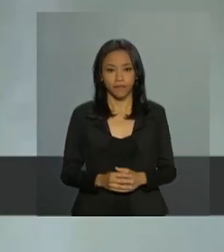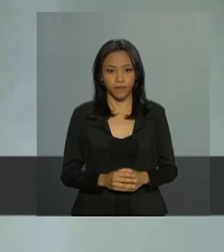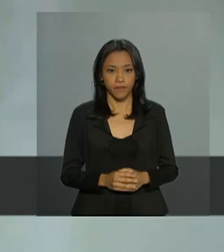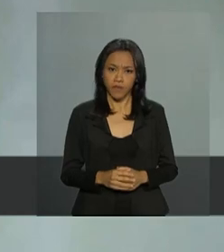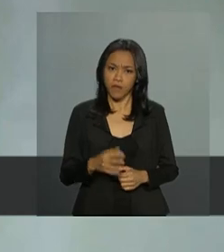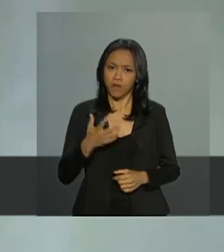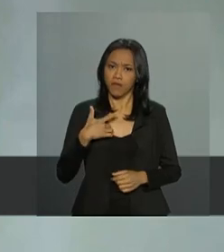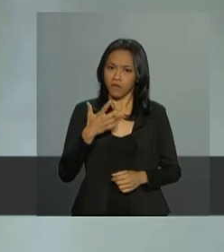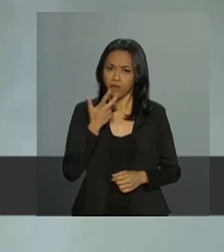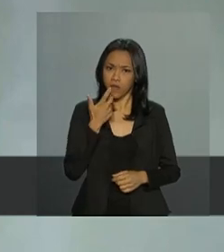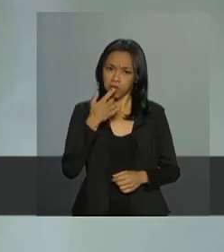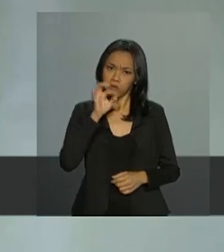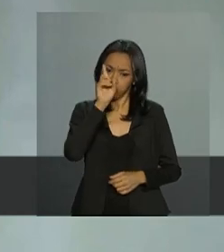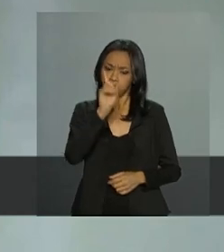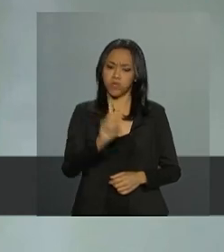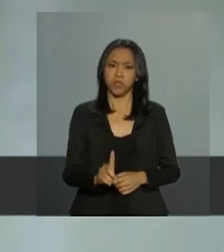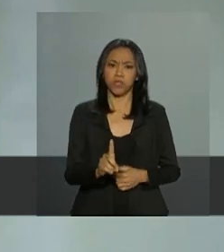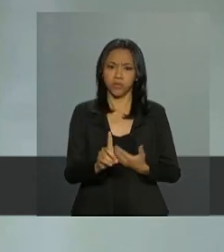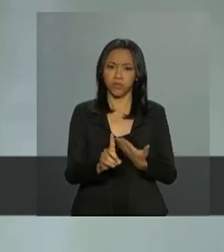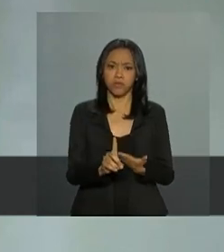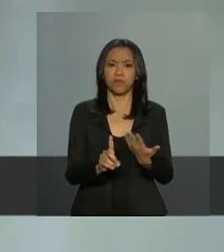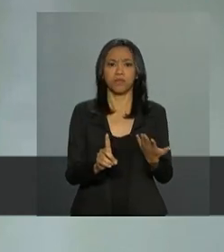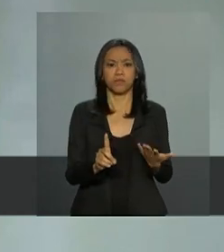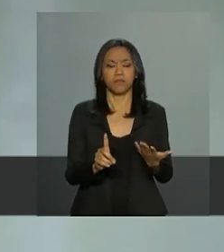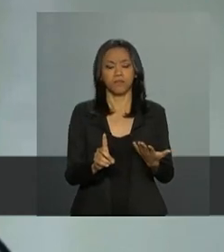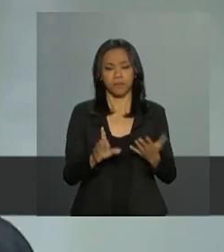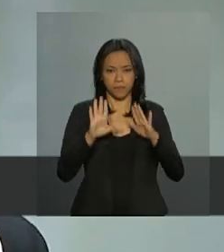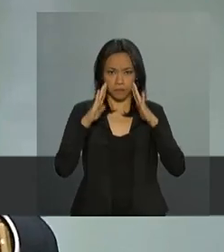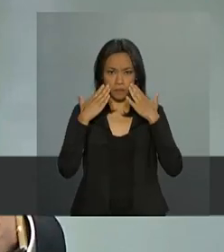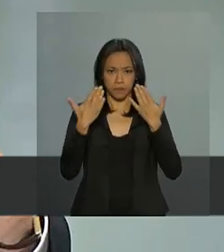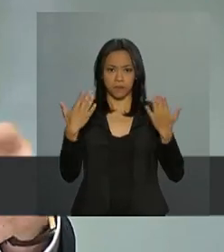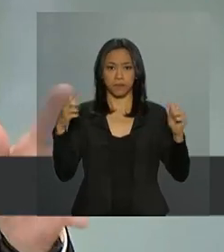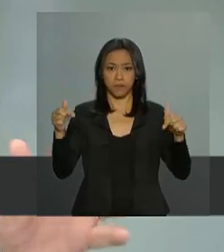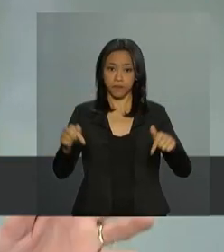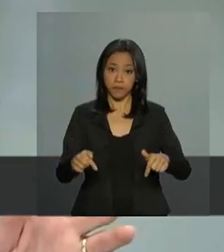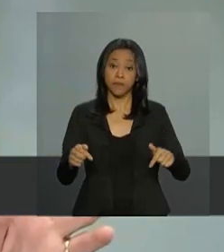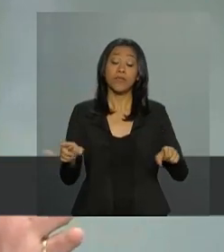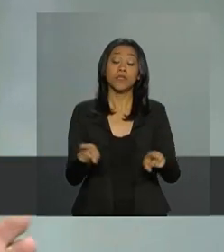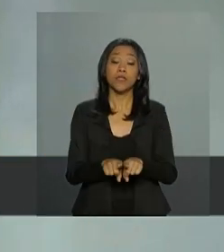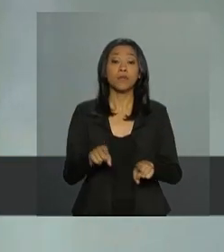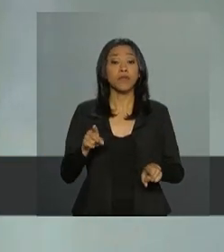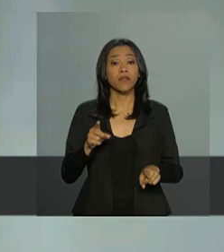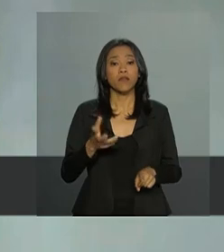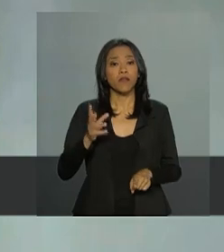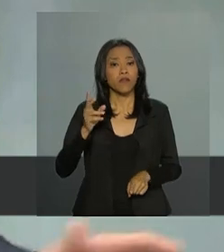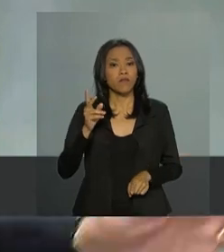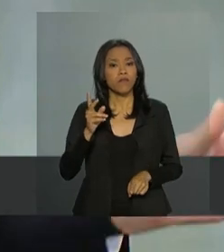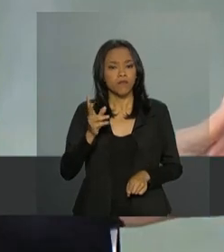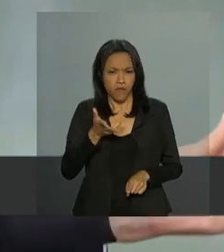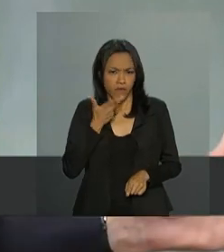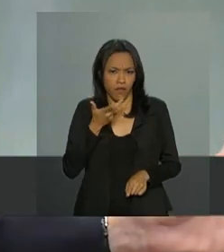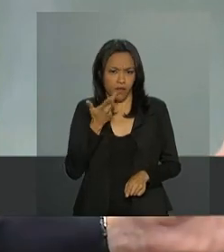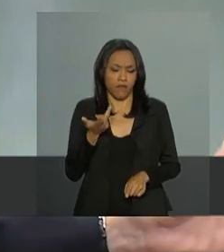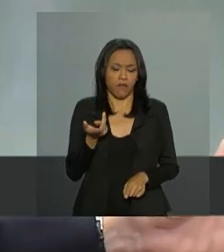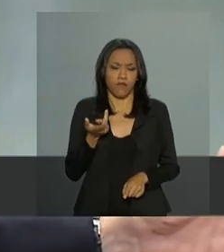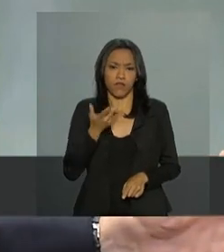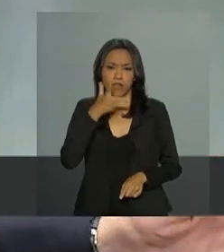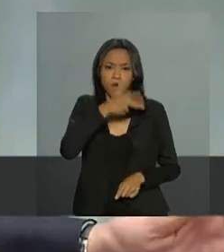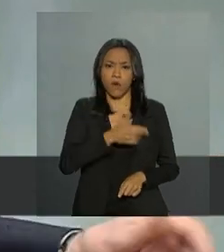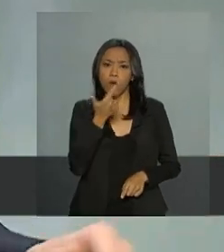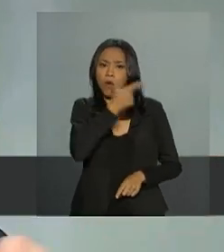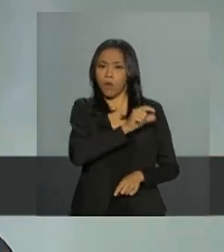pelo direito posto, não é? Também foram ditas, assim como o doutor